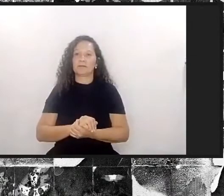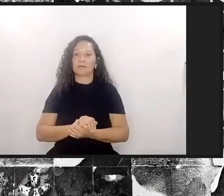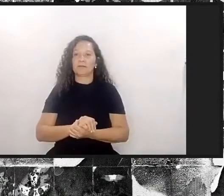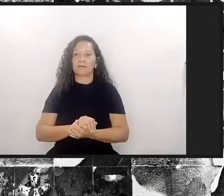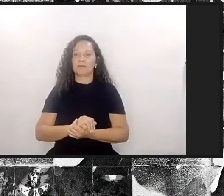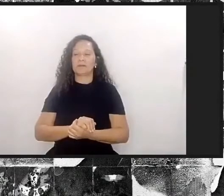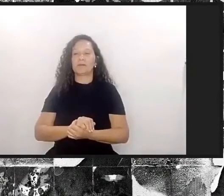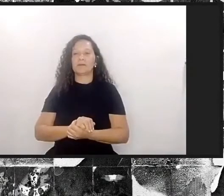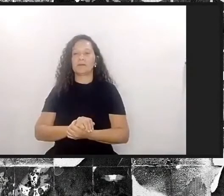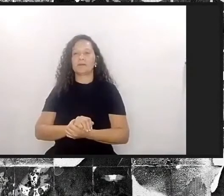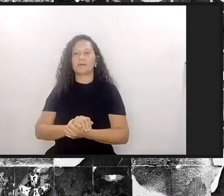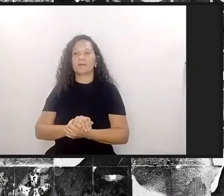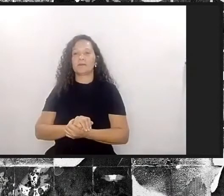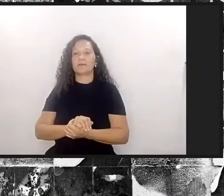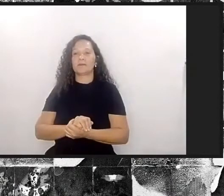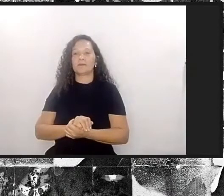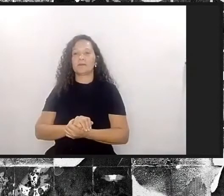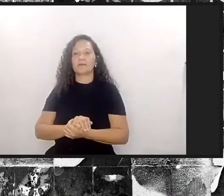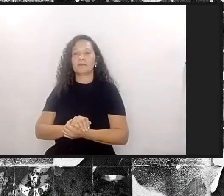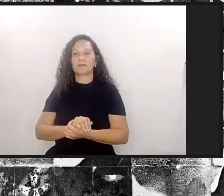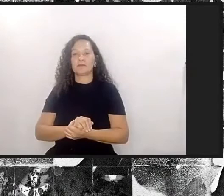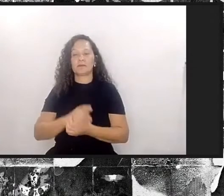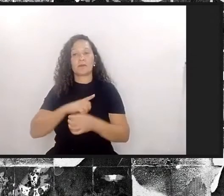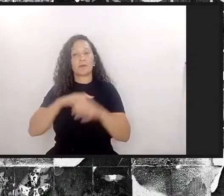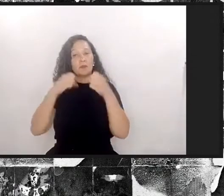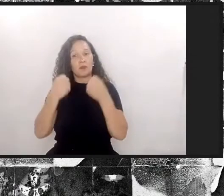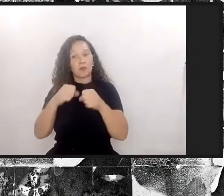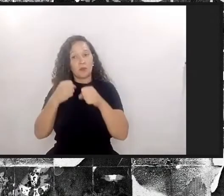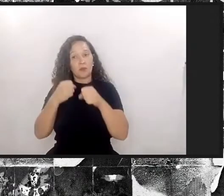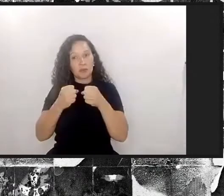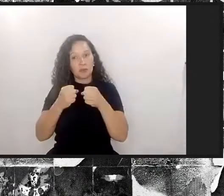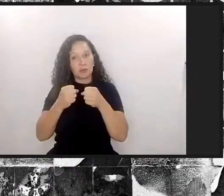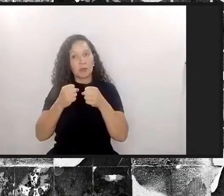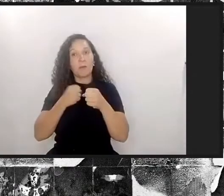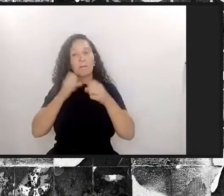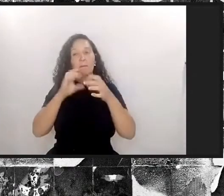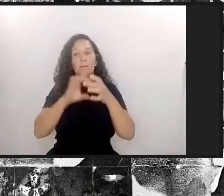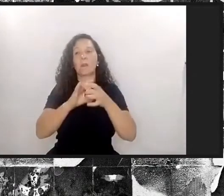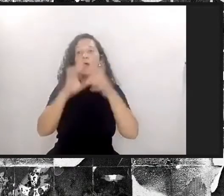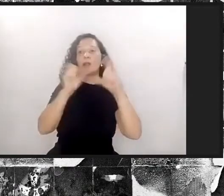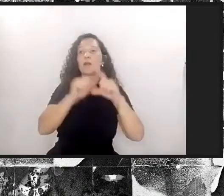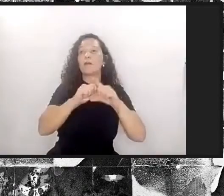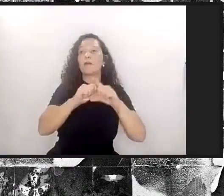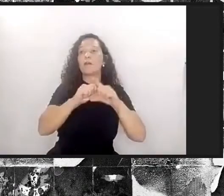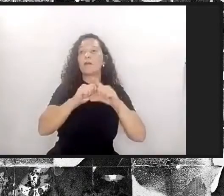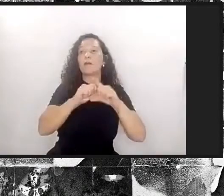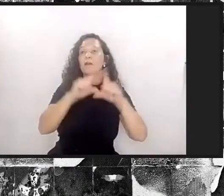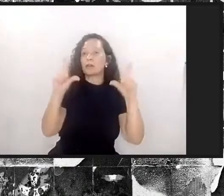Eu preciso que o host me permita compartilhar a tela. Pronto.